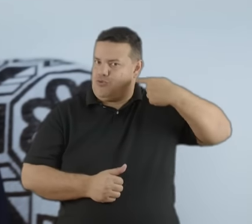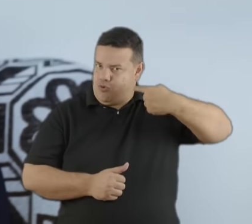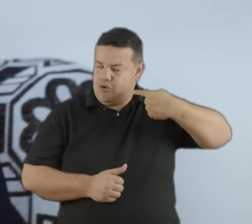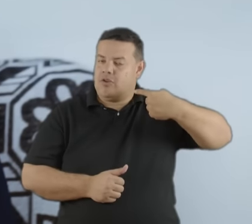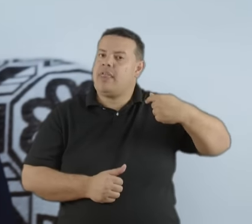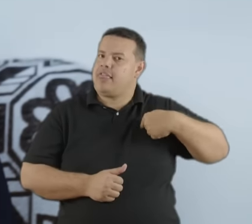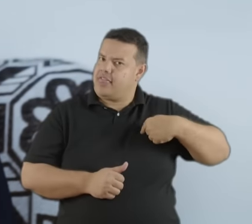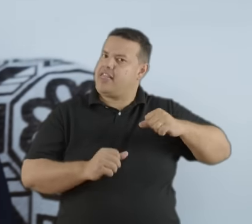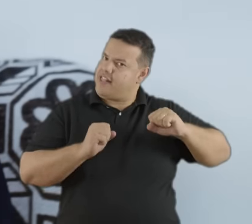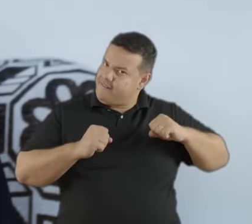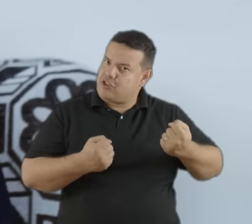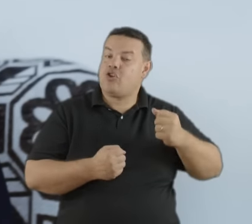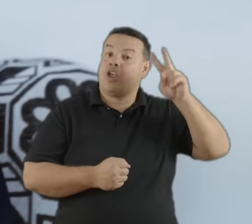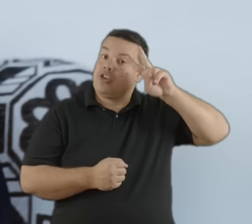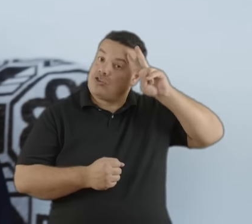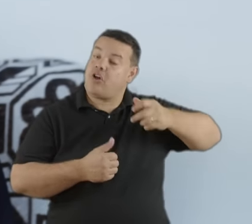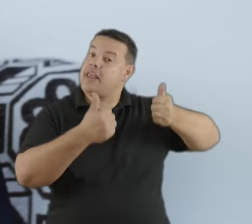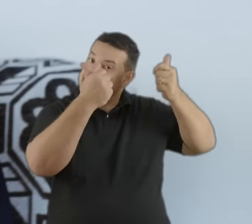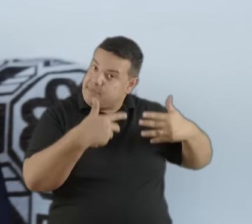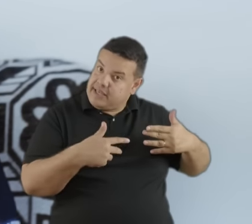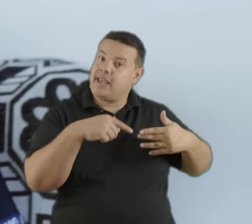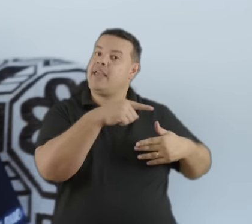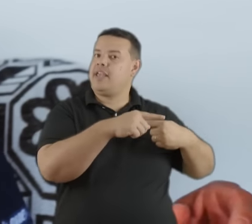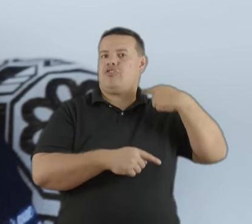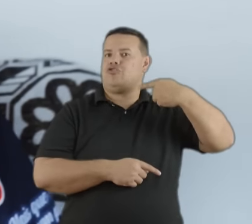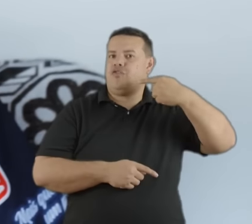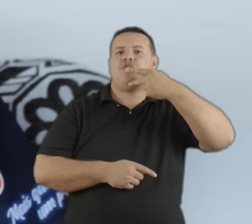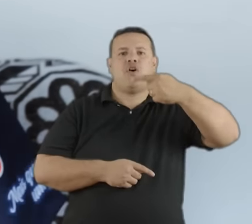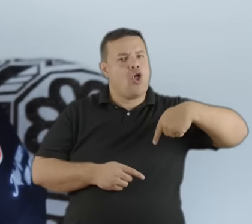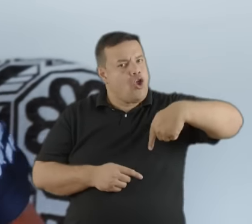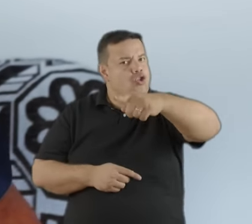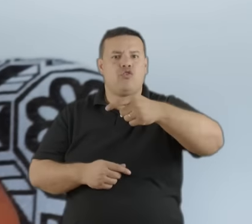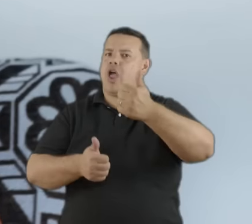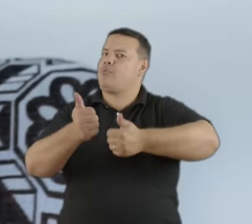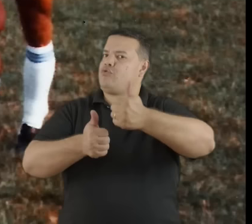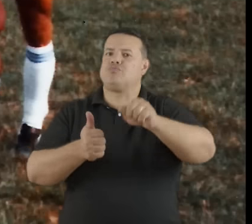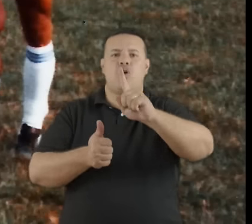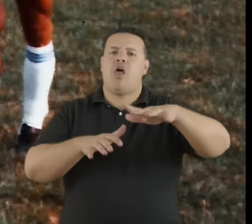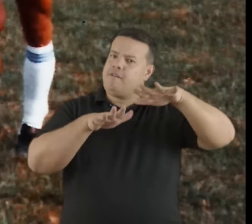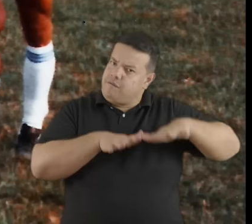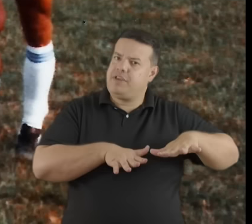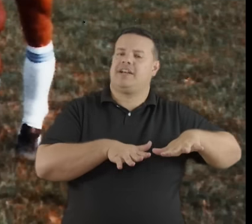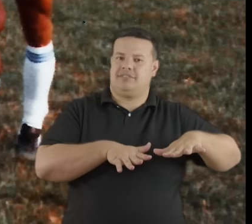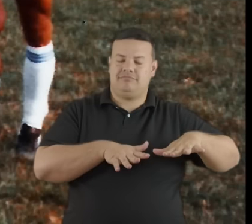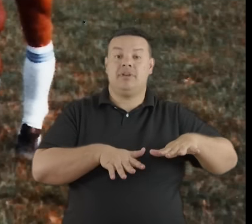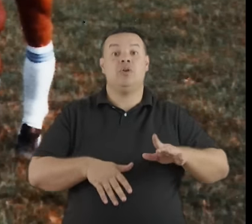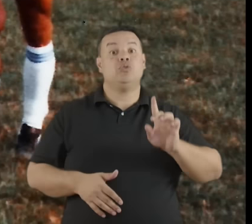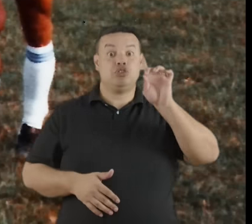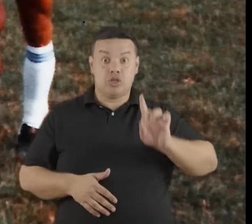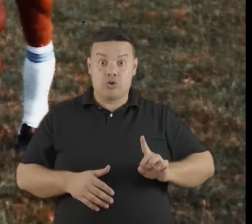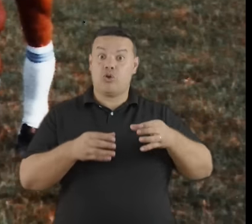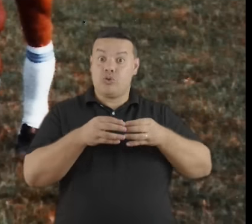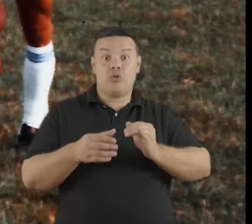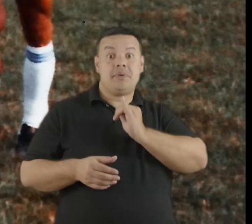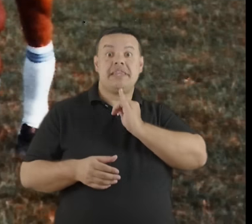defensor, e eu contei a história e ele disse que não vá para campo. Zé Queiroz cumpriu